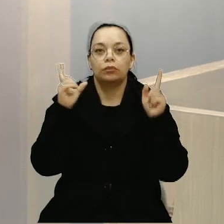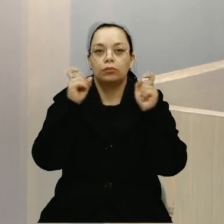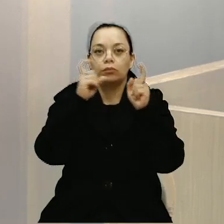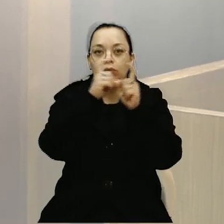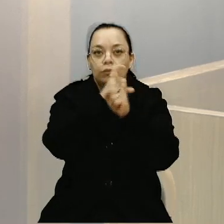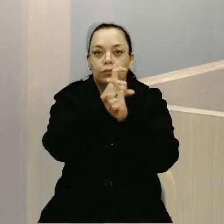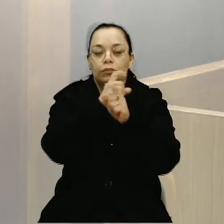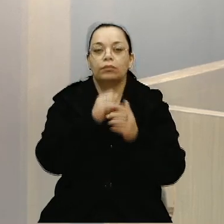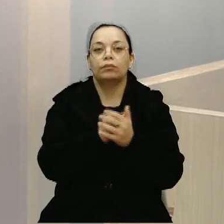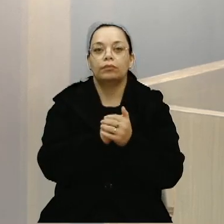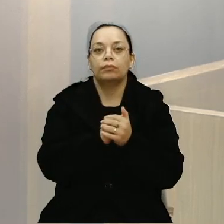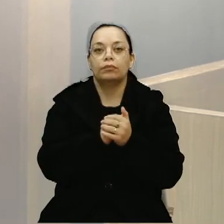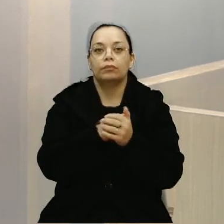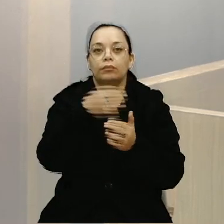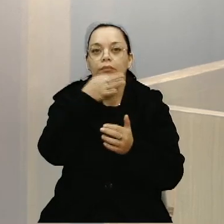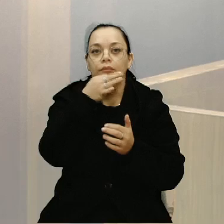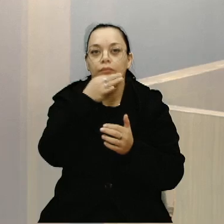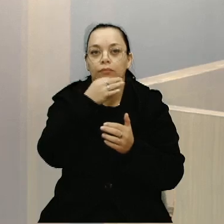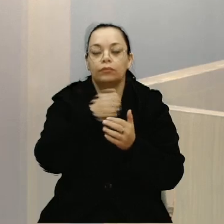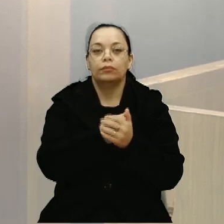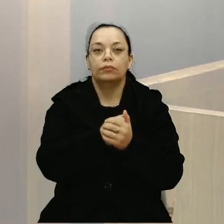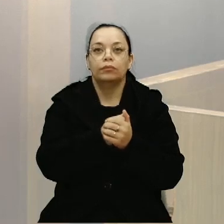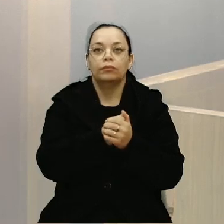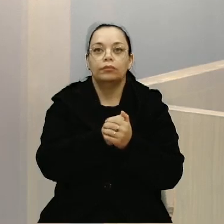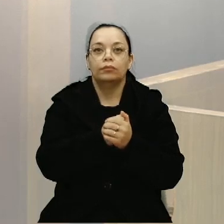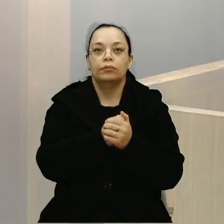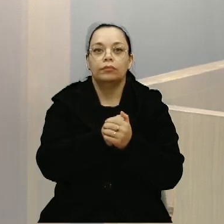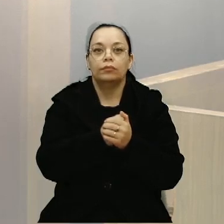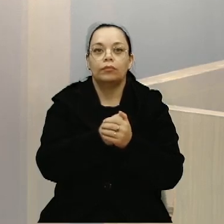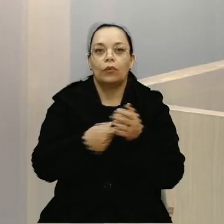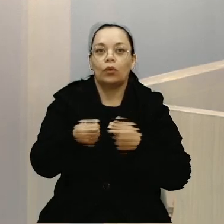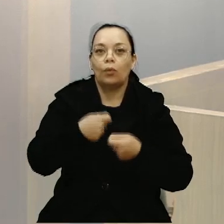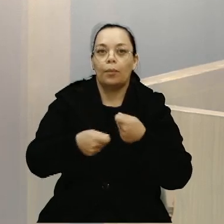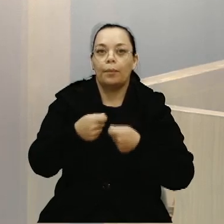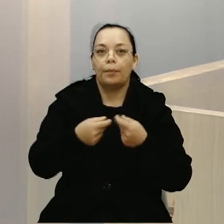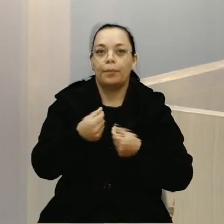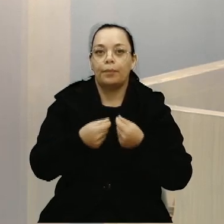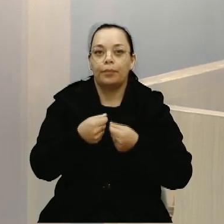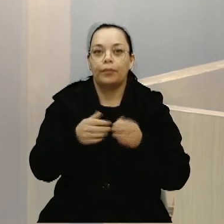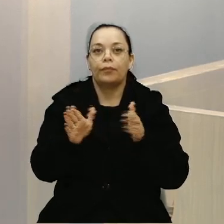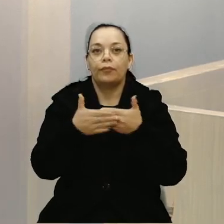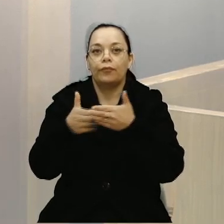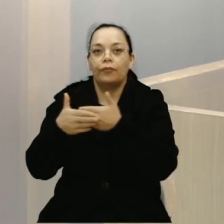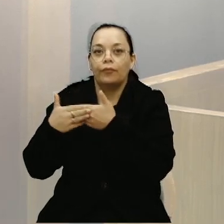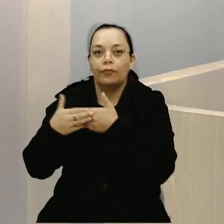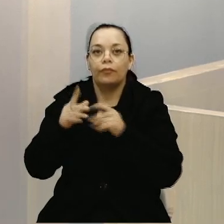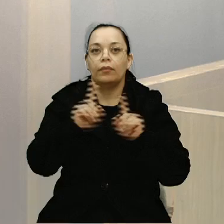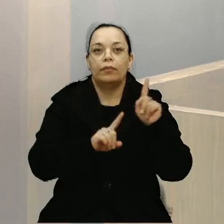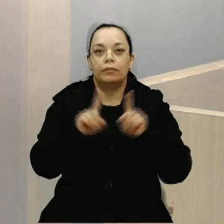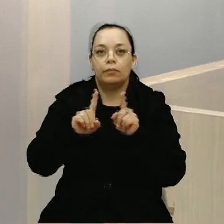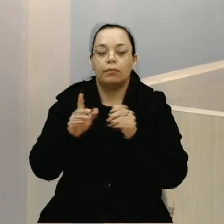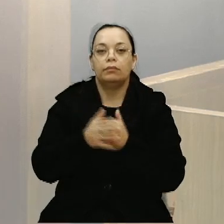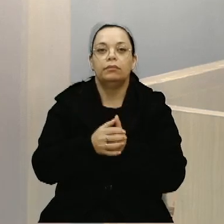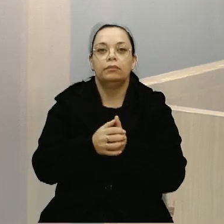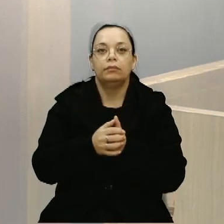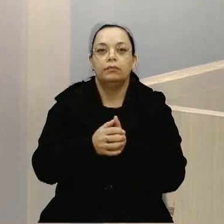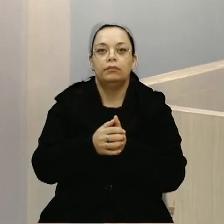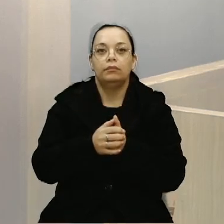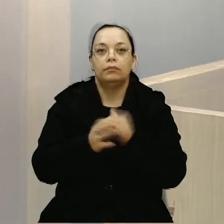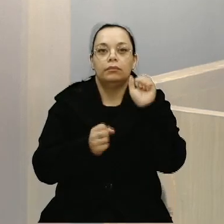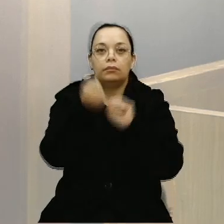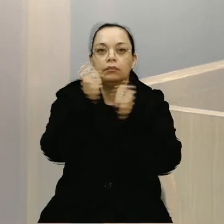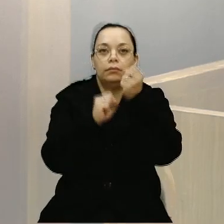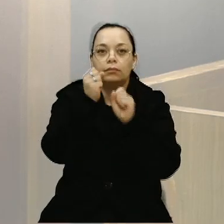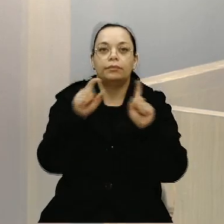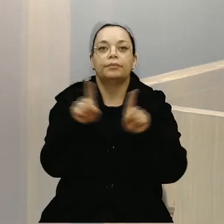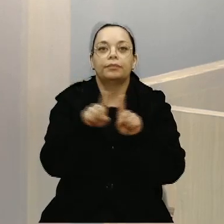dificuldade para a cidade de Caxias do Sul. O comércio teve que fechar alguns comércios, a indústria